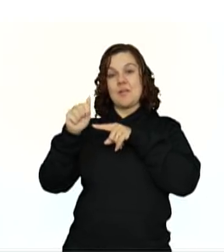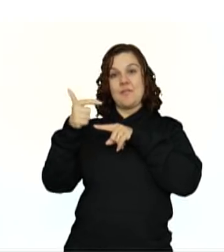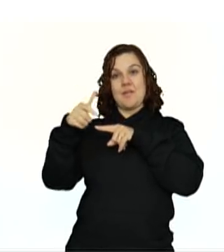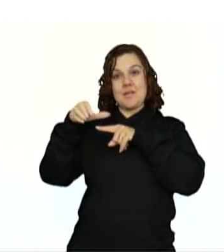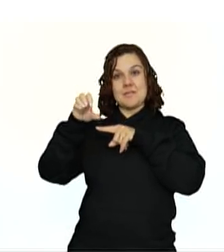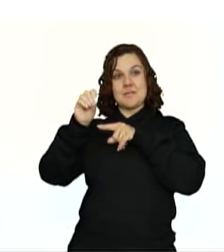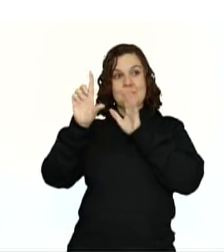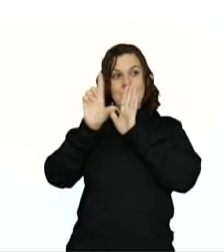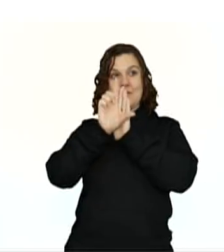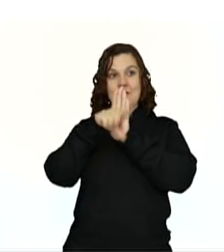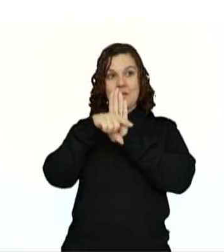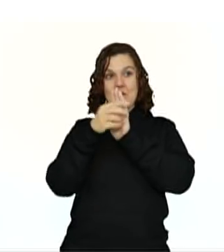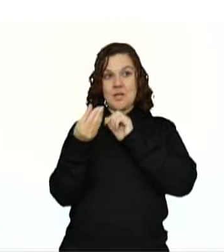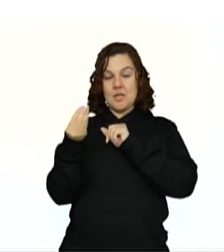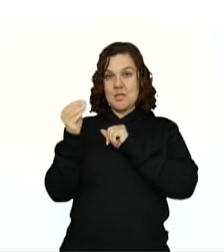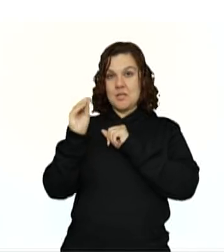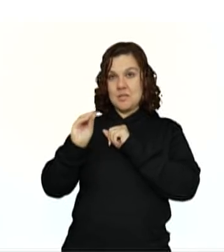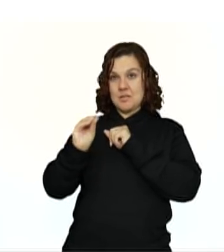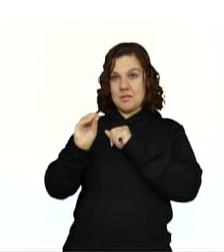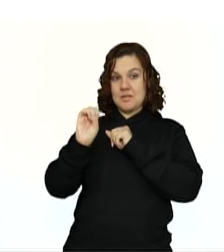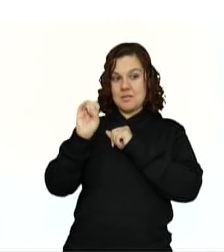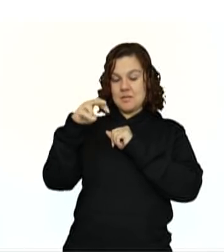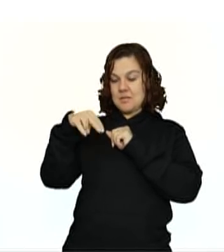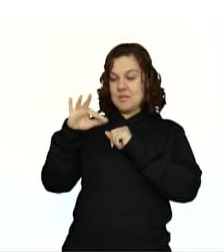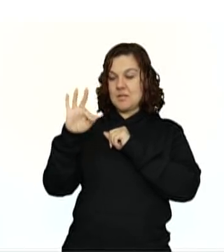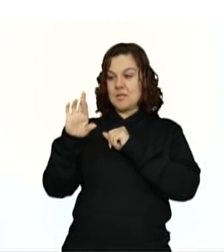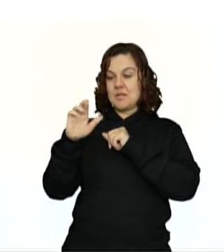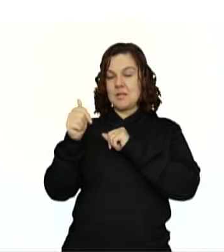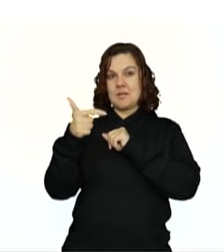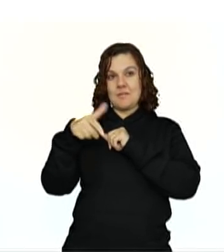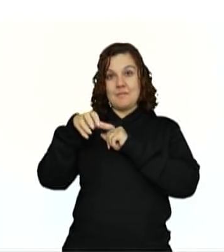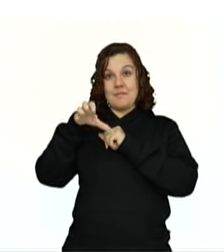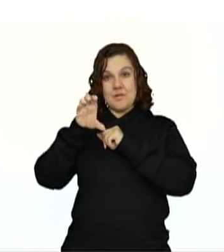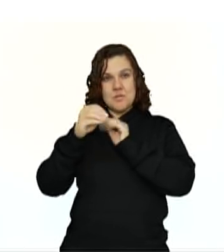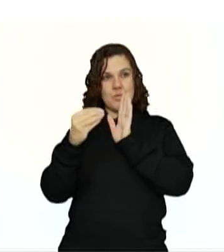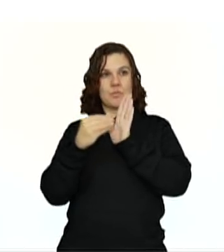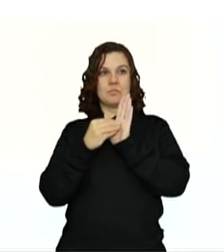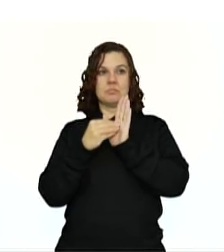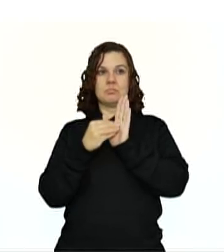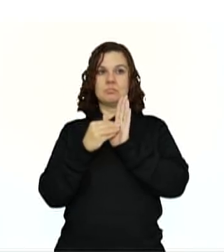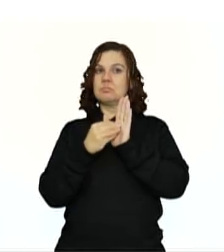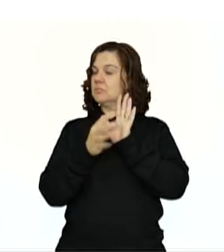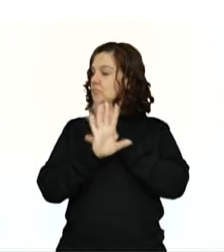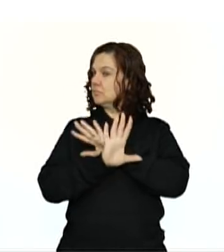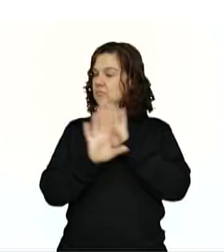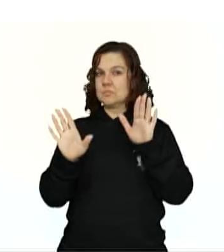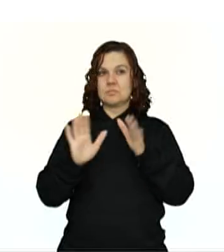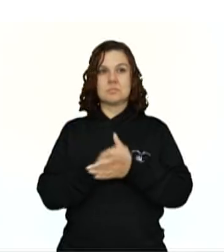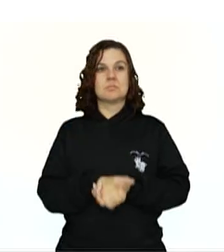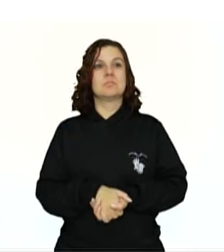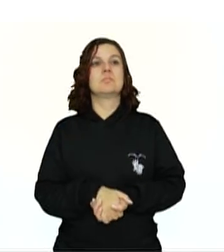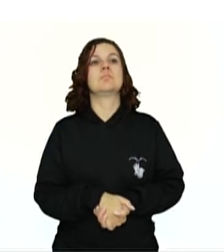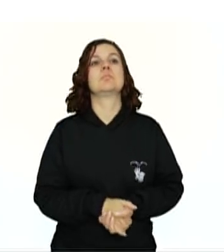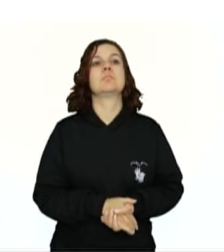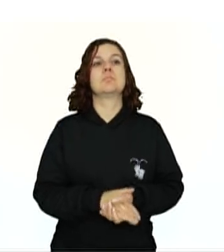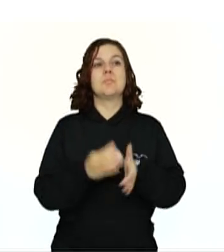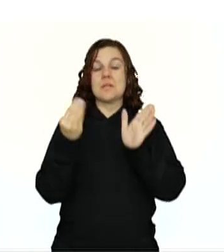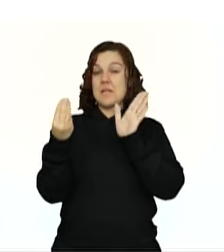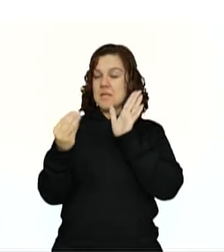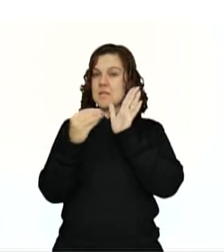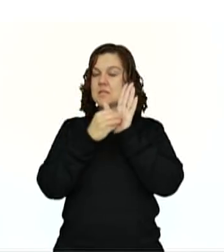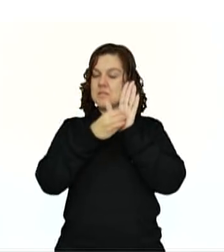infração. Se você colocou infração, apenas infração. Não basta. Você tem